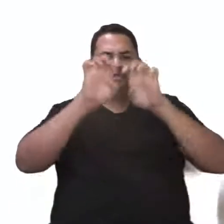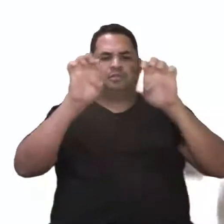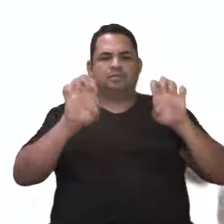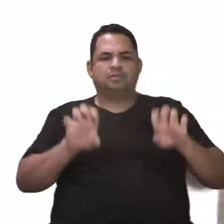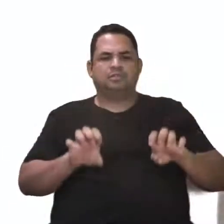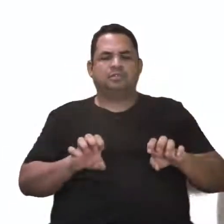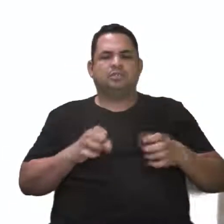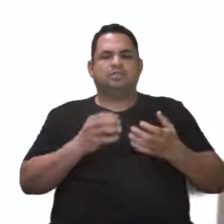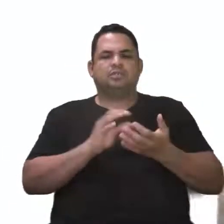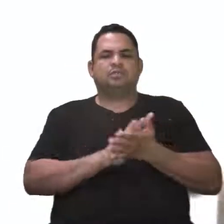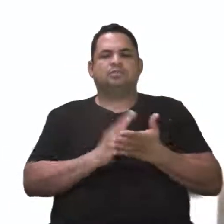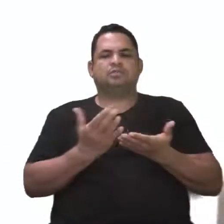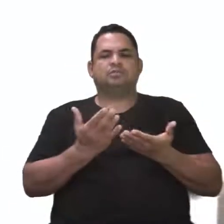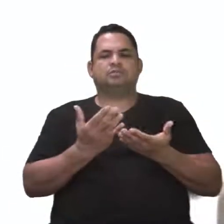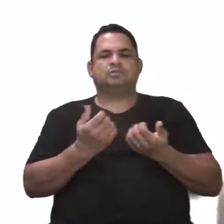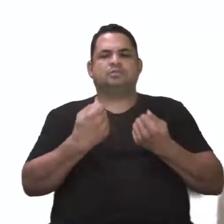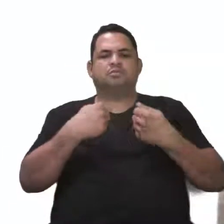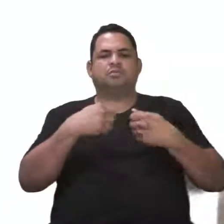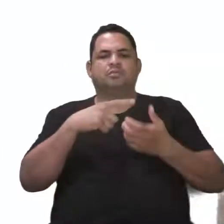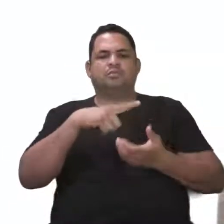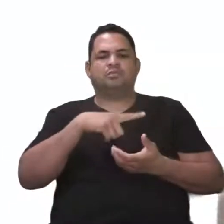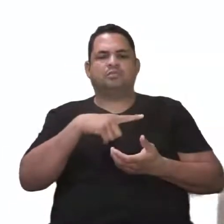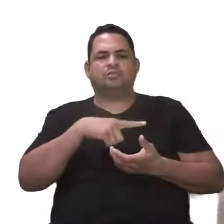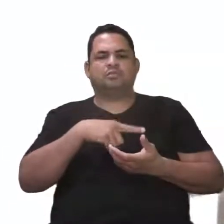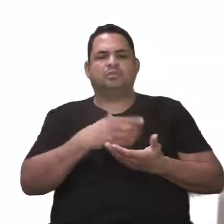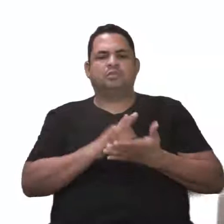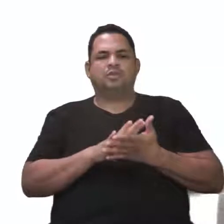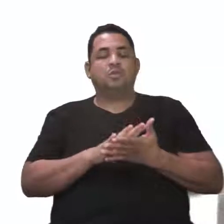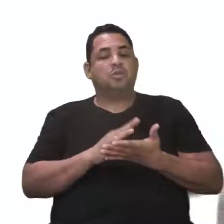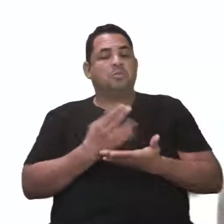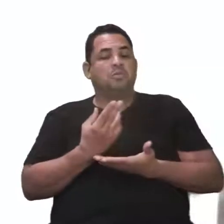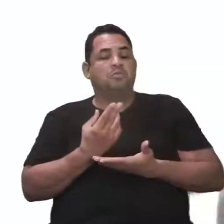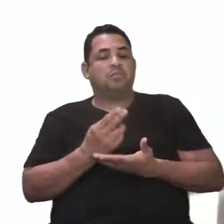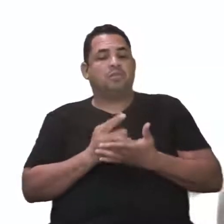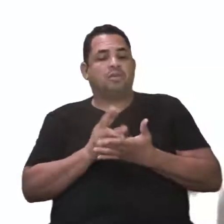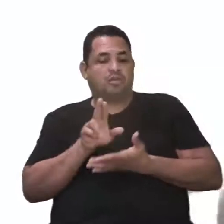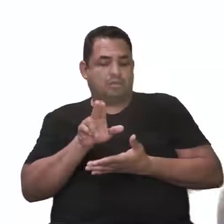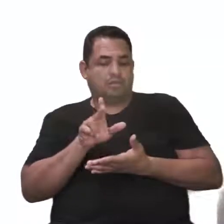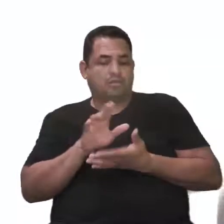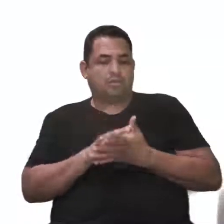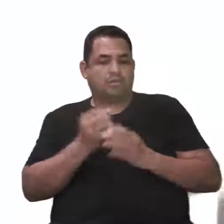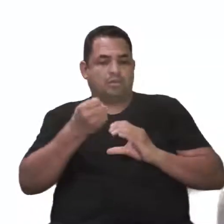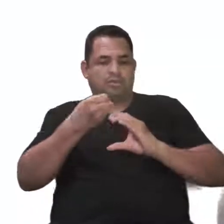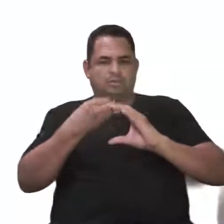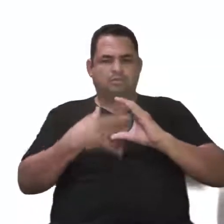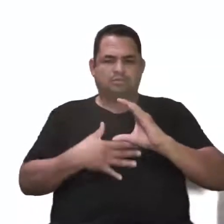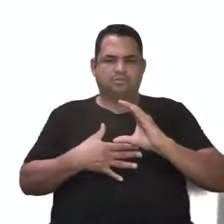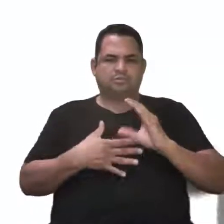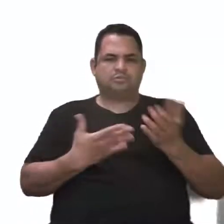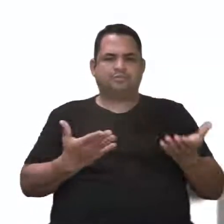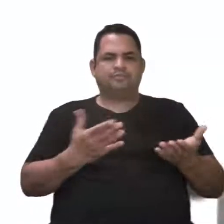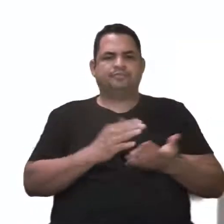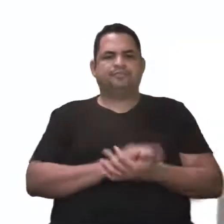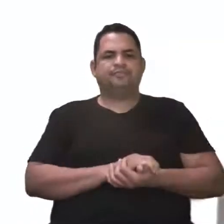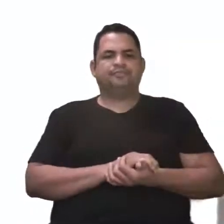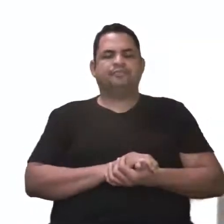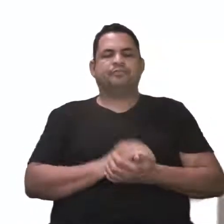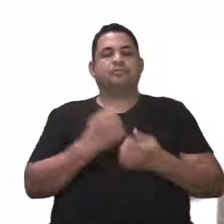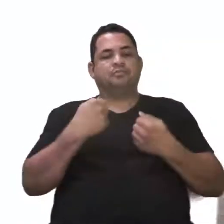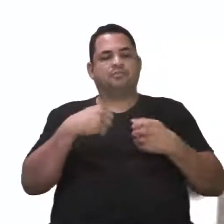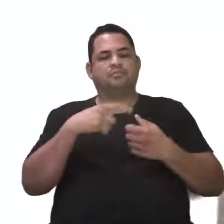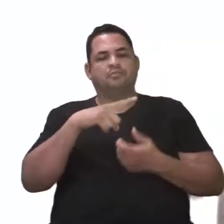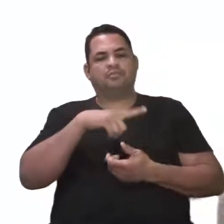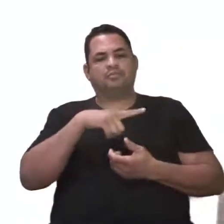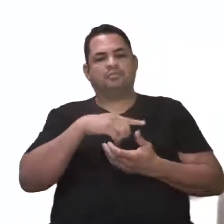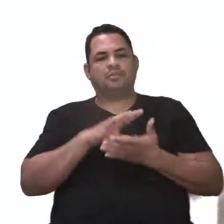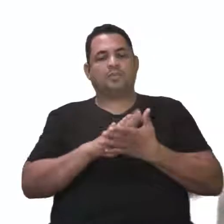estruturas homólogas, elas podem exercer ou não a mesma função, tá? Então, podem